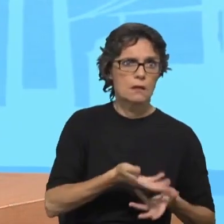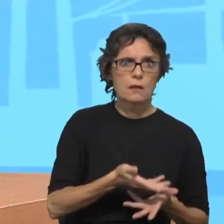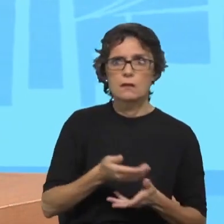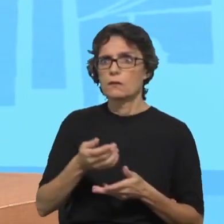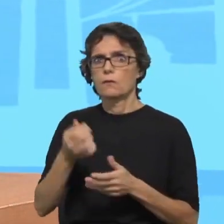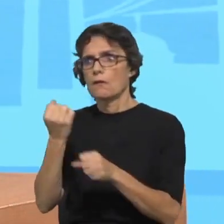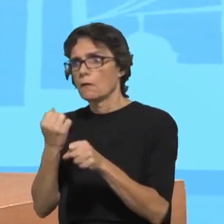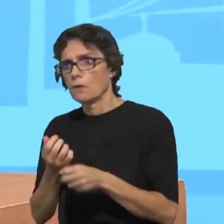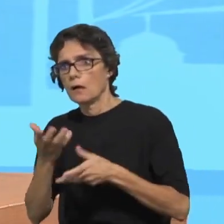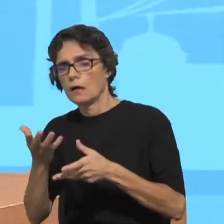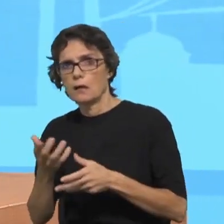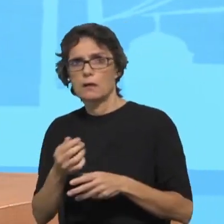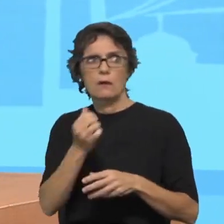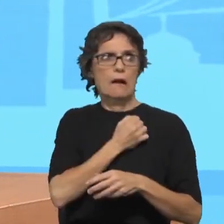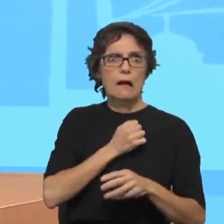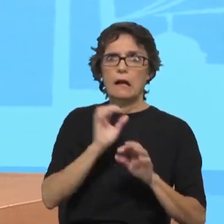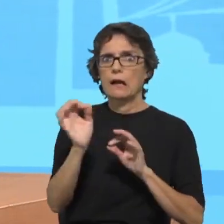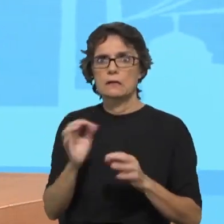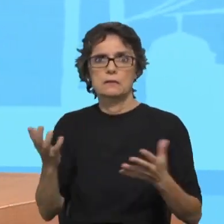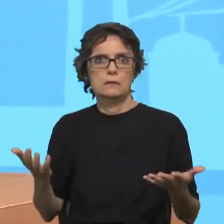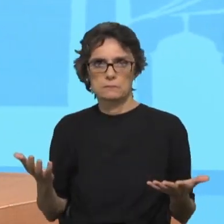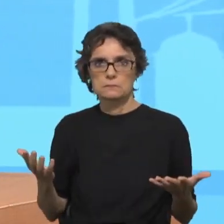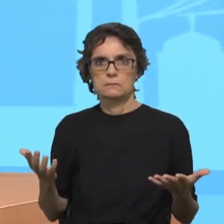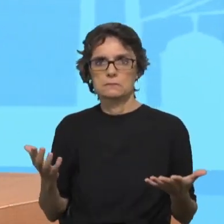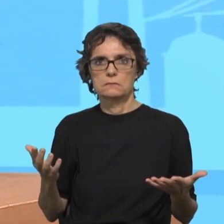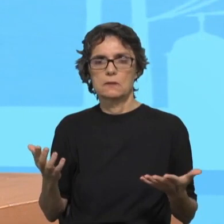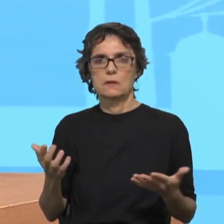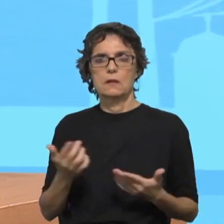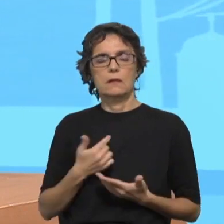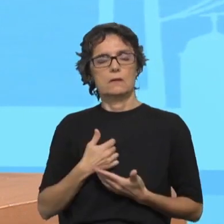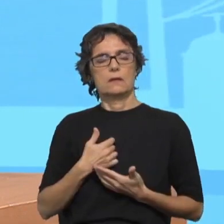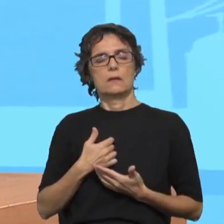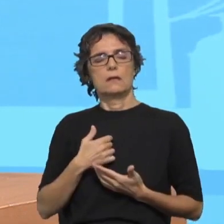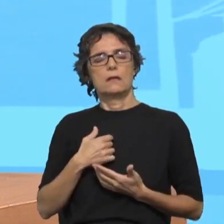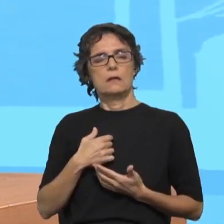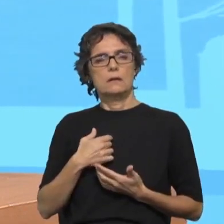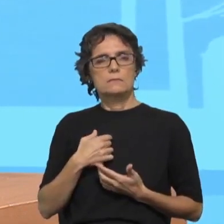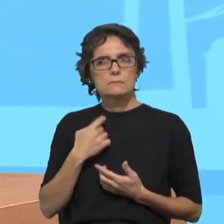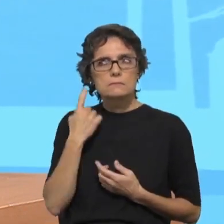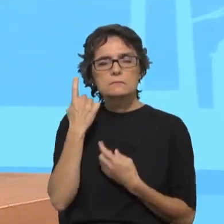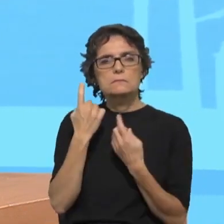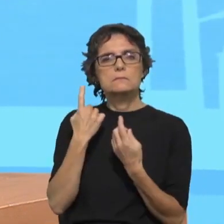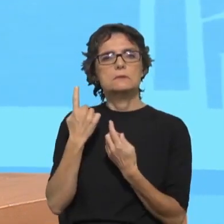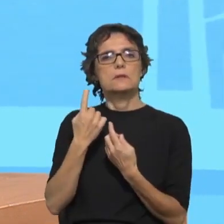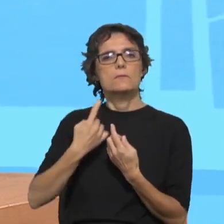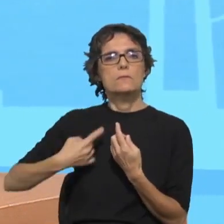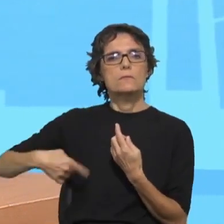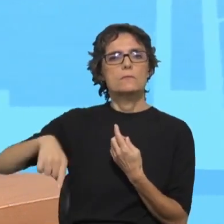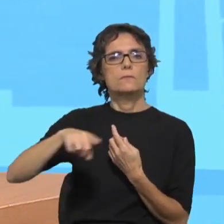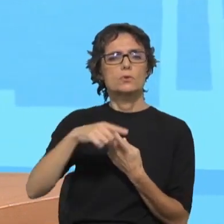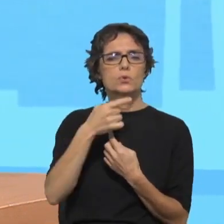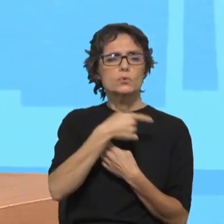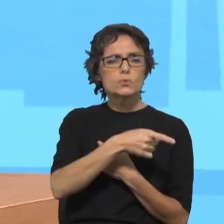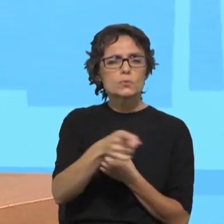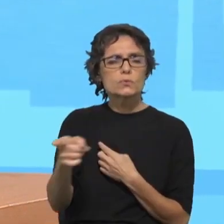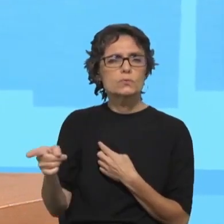seu trabalho e a sua casa, como é que tudo isso se articula com Deus e com